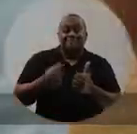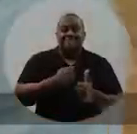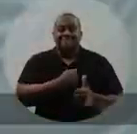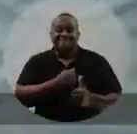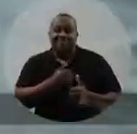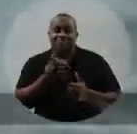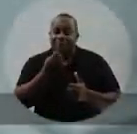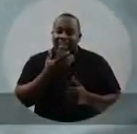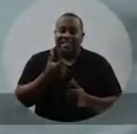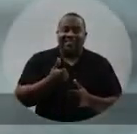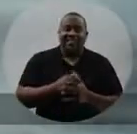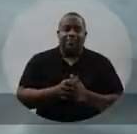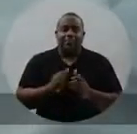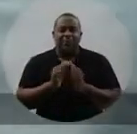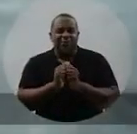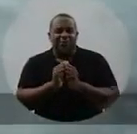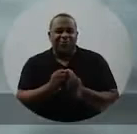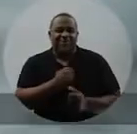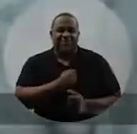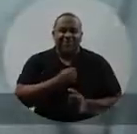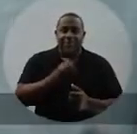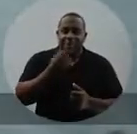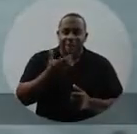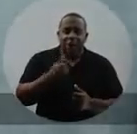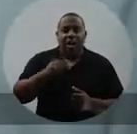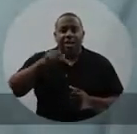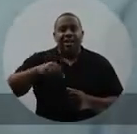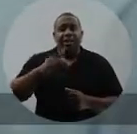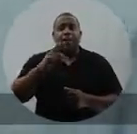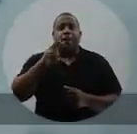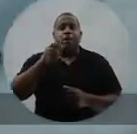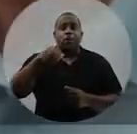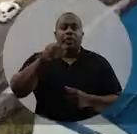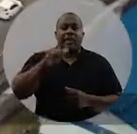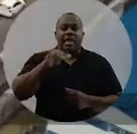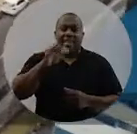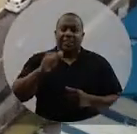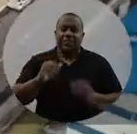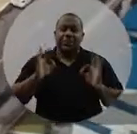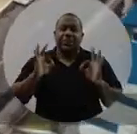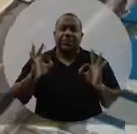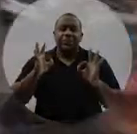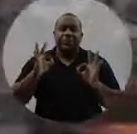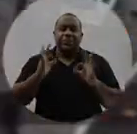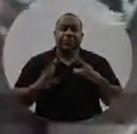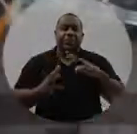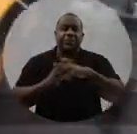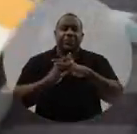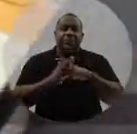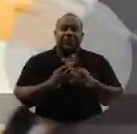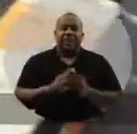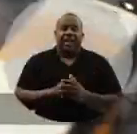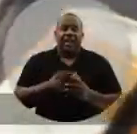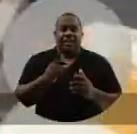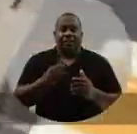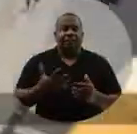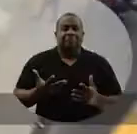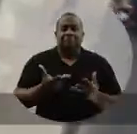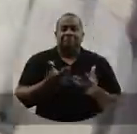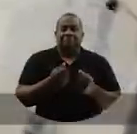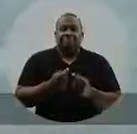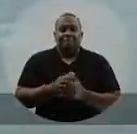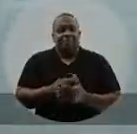irmão? Tudo bem? Tamo junto. Ficou boa aí a Pronaica? Top de linha, né? Só podia ser obra de